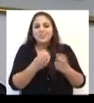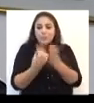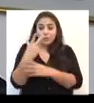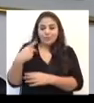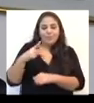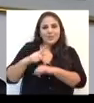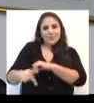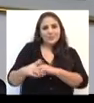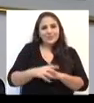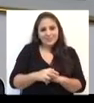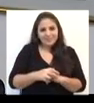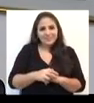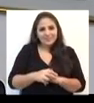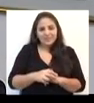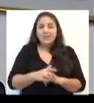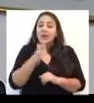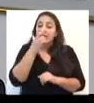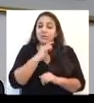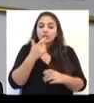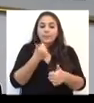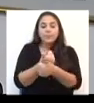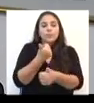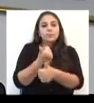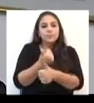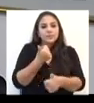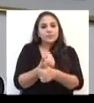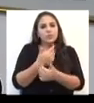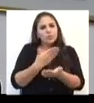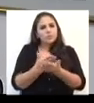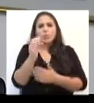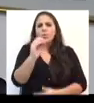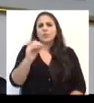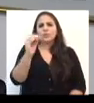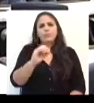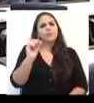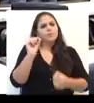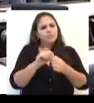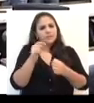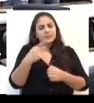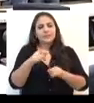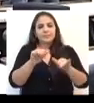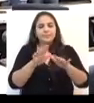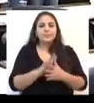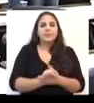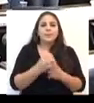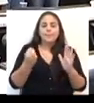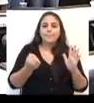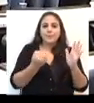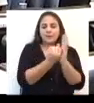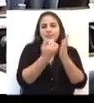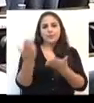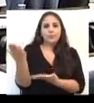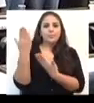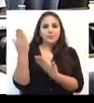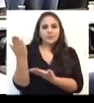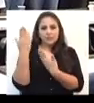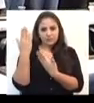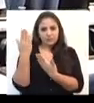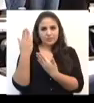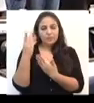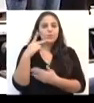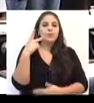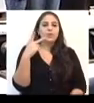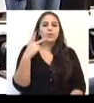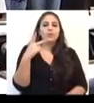Fundo. Então esta aproximação você faz onde? Faz nessas feiras. Para marcar a homenagem, o